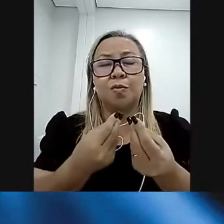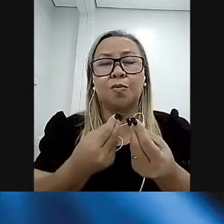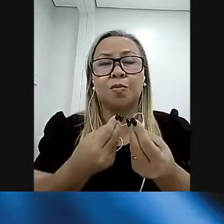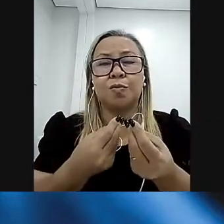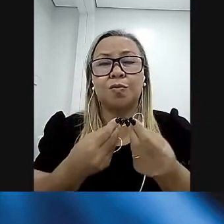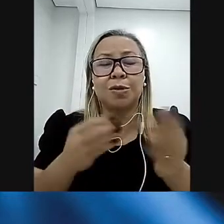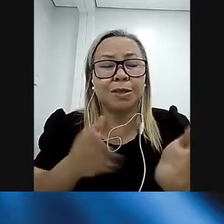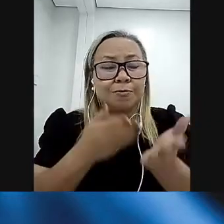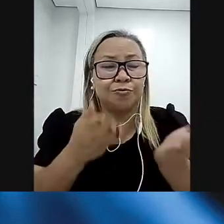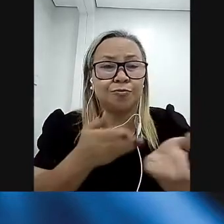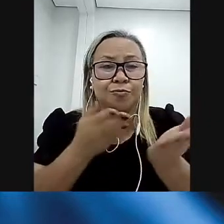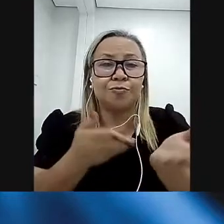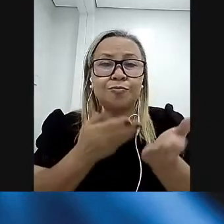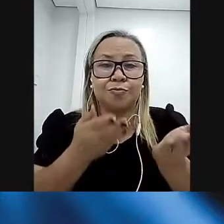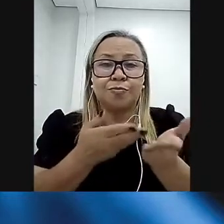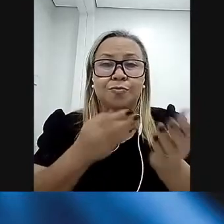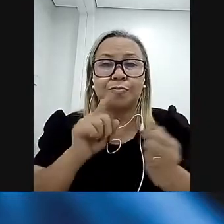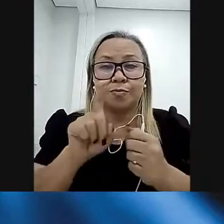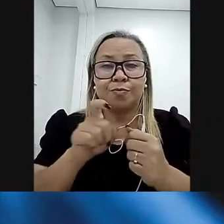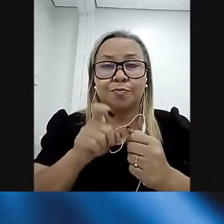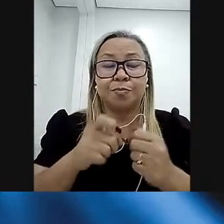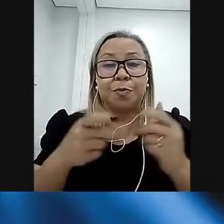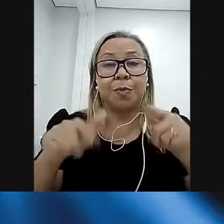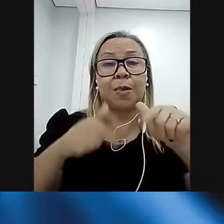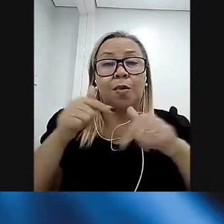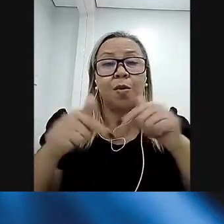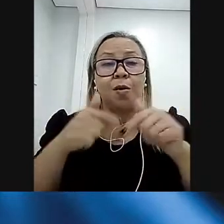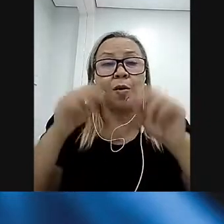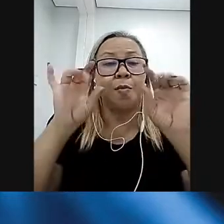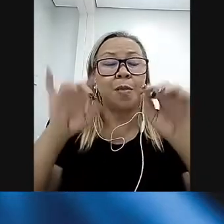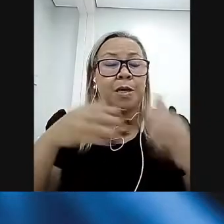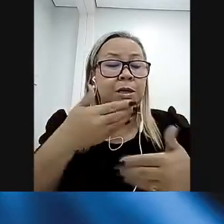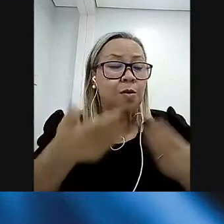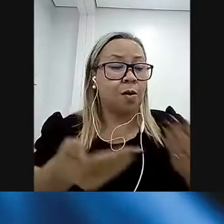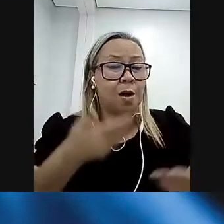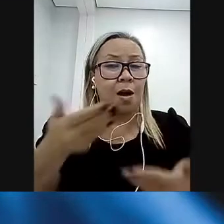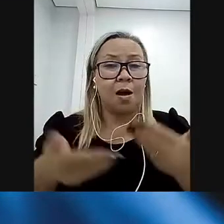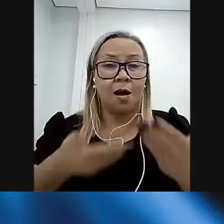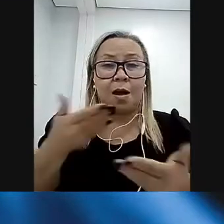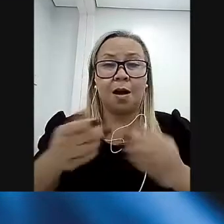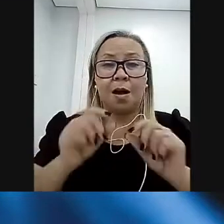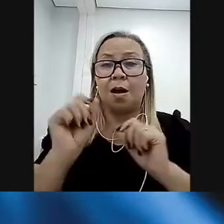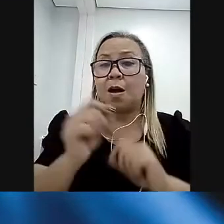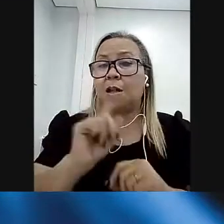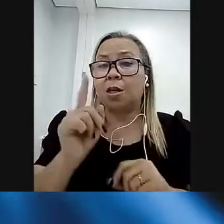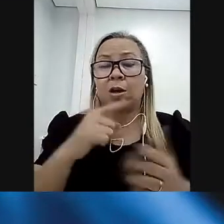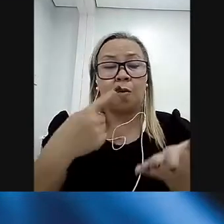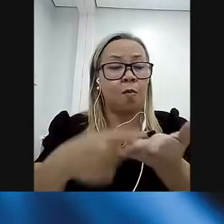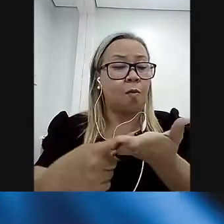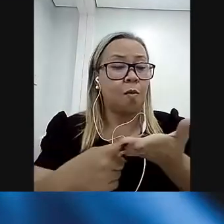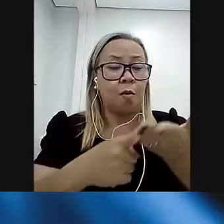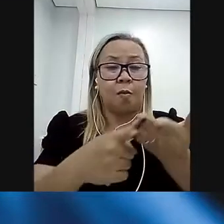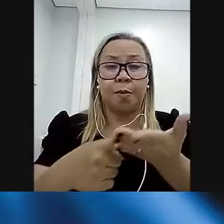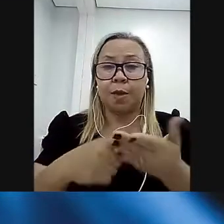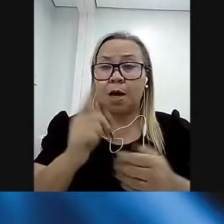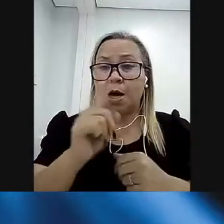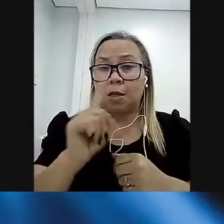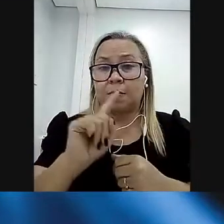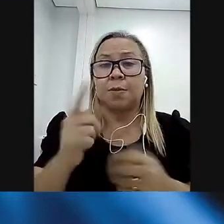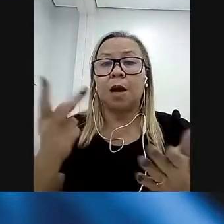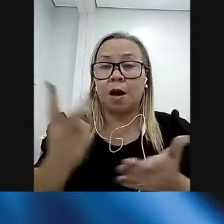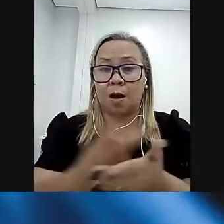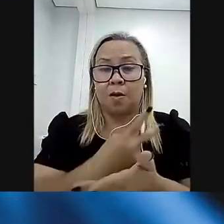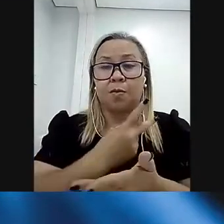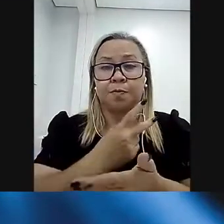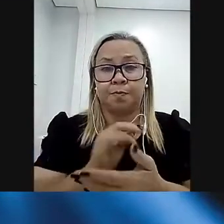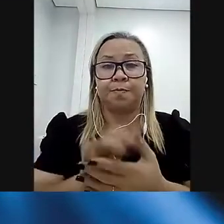instigante. Esses trabalhos têm uma relação que não foi combinada, mas ela acontece, né,